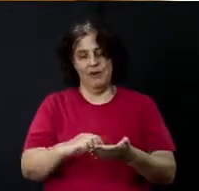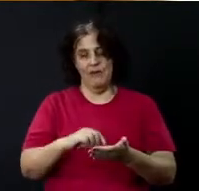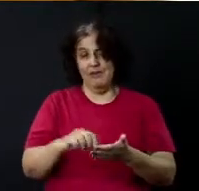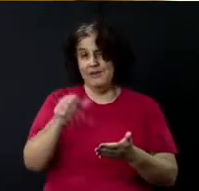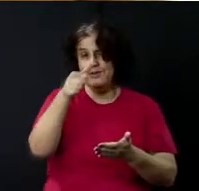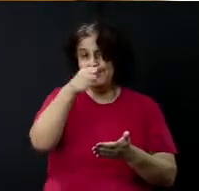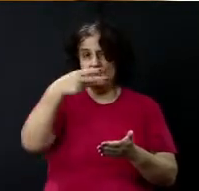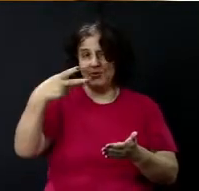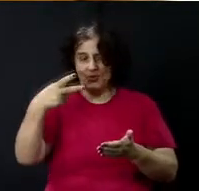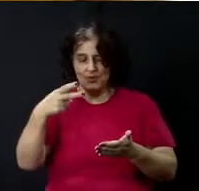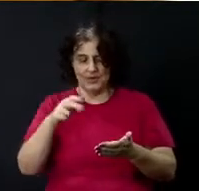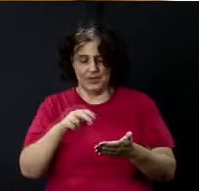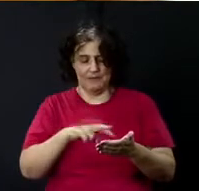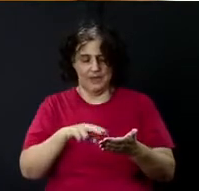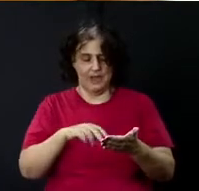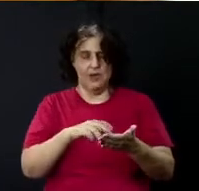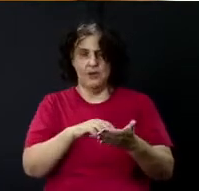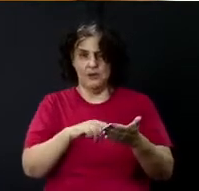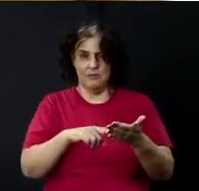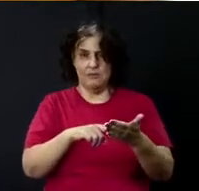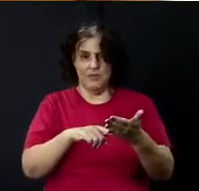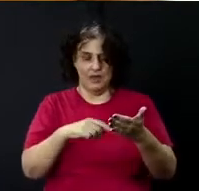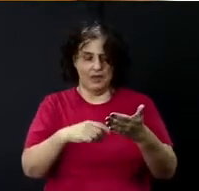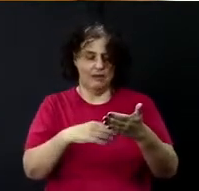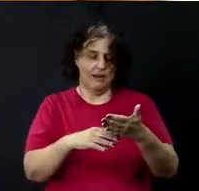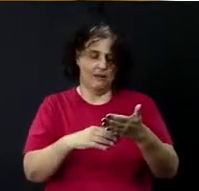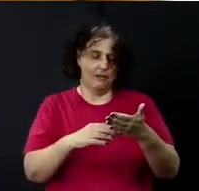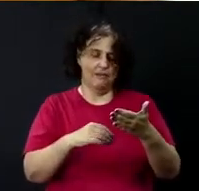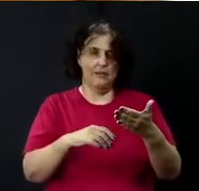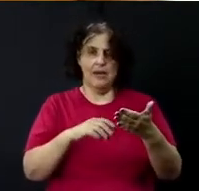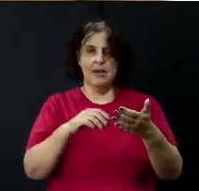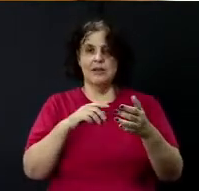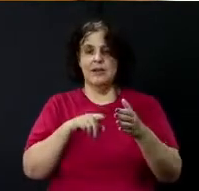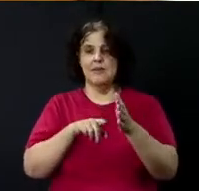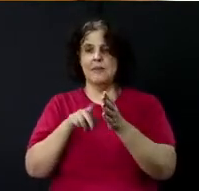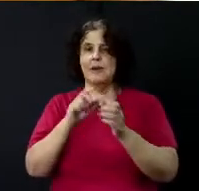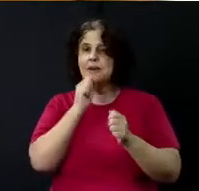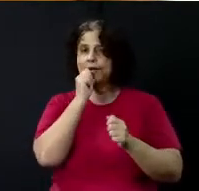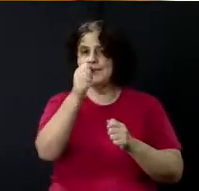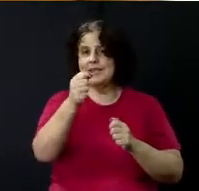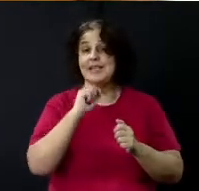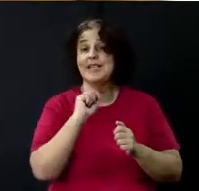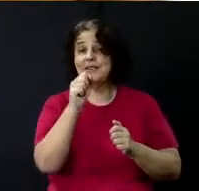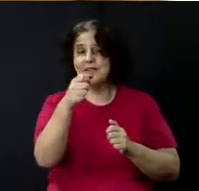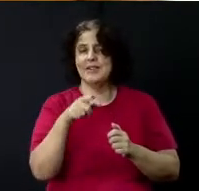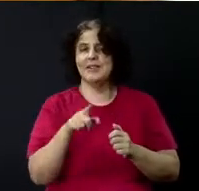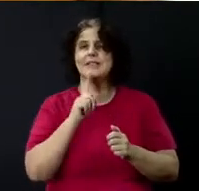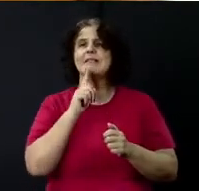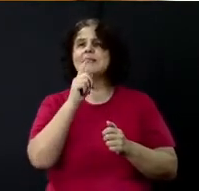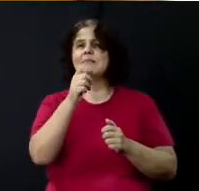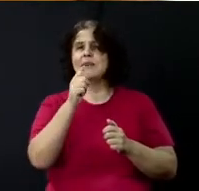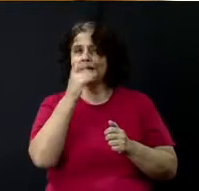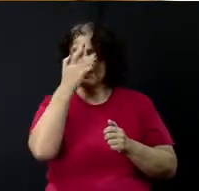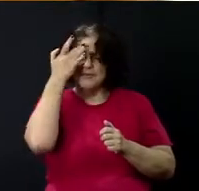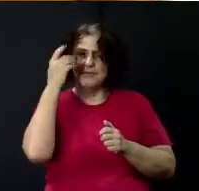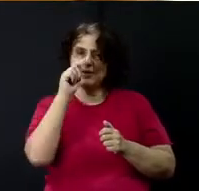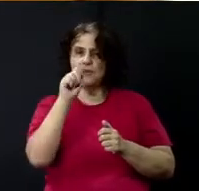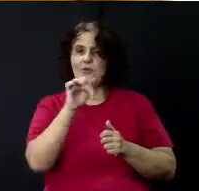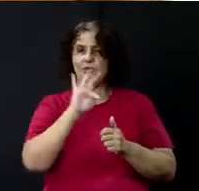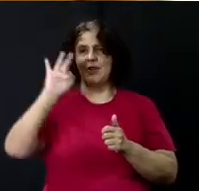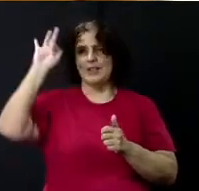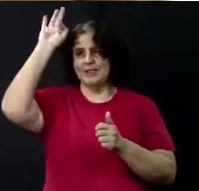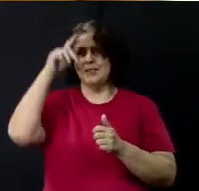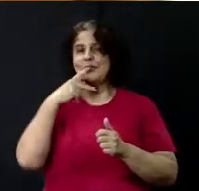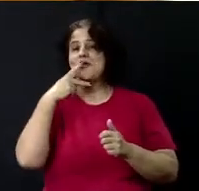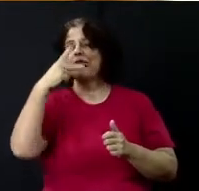um interrogatório, que nós vamos ver um pouco disso para frente, um interrogatório muito interessante. Os fariseus terão